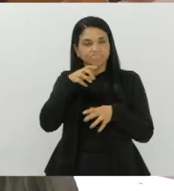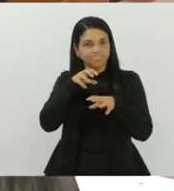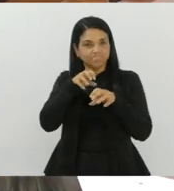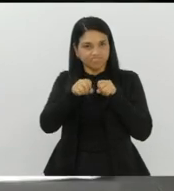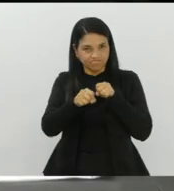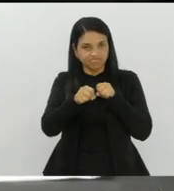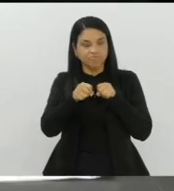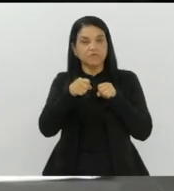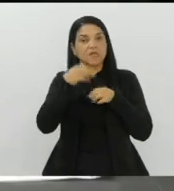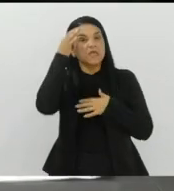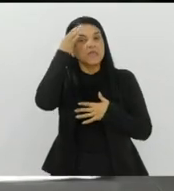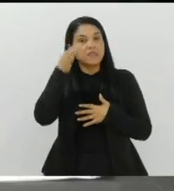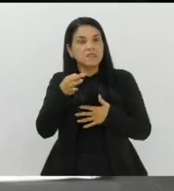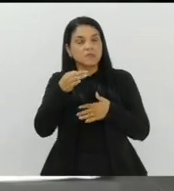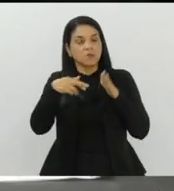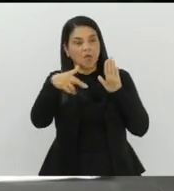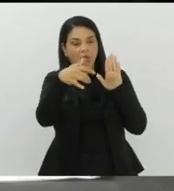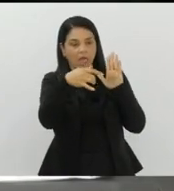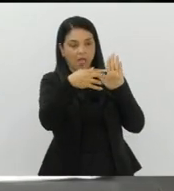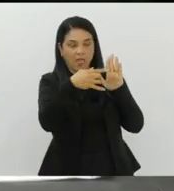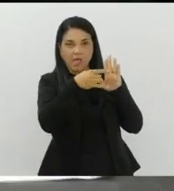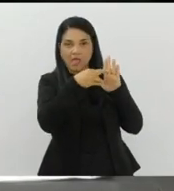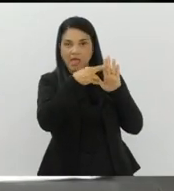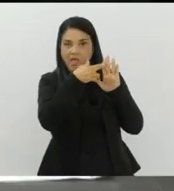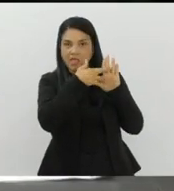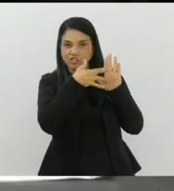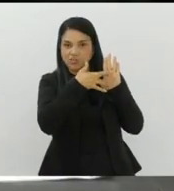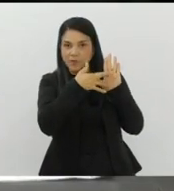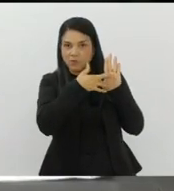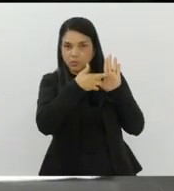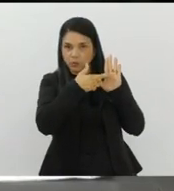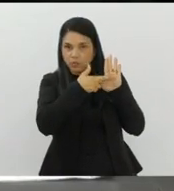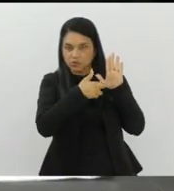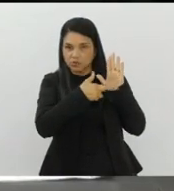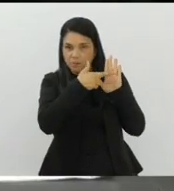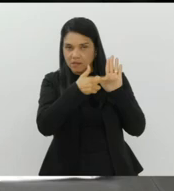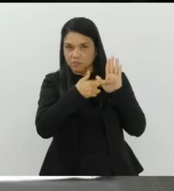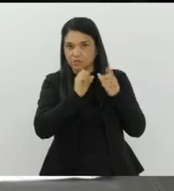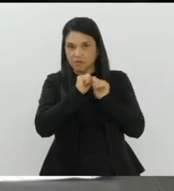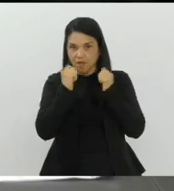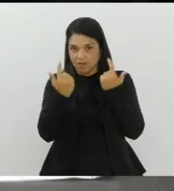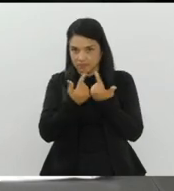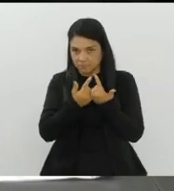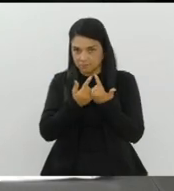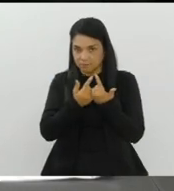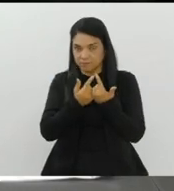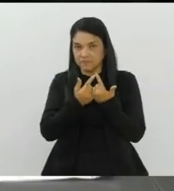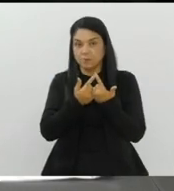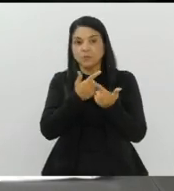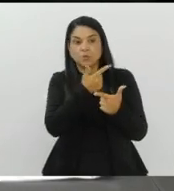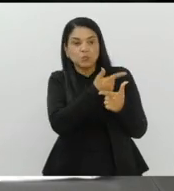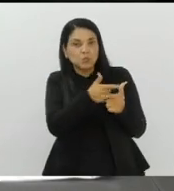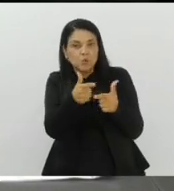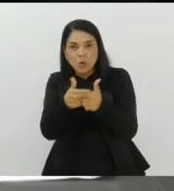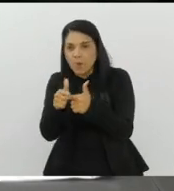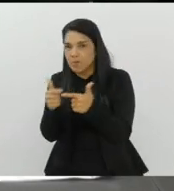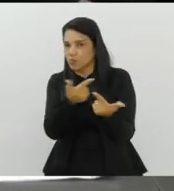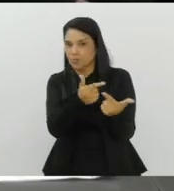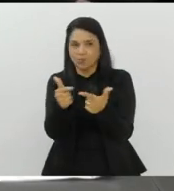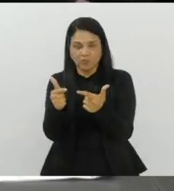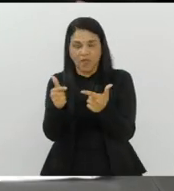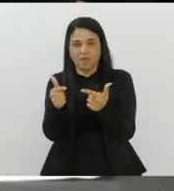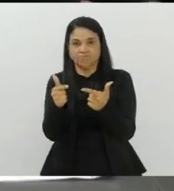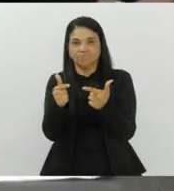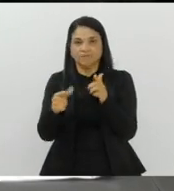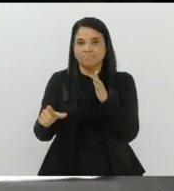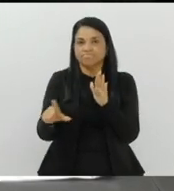Direito entendendo o regimento desta casa, para que não haja problemas de legalidade nas